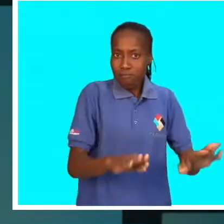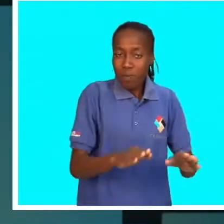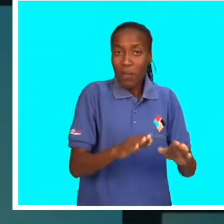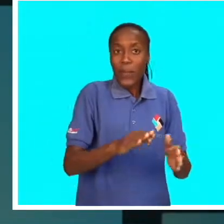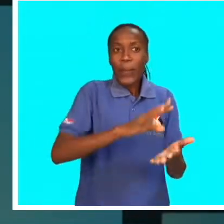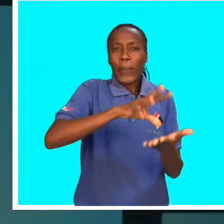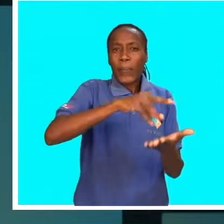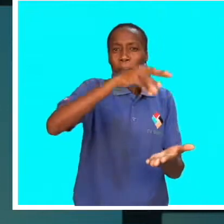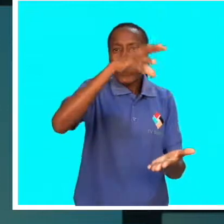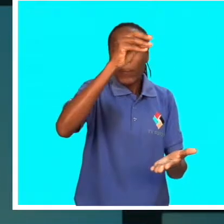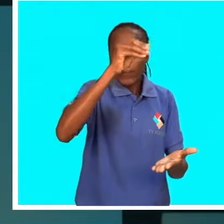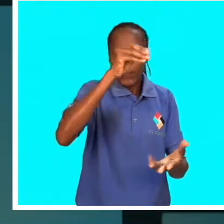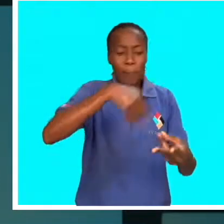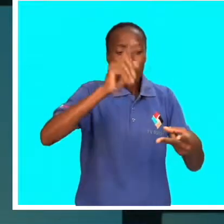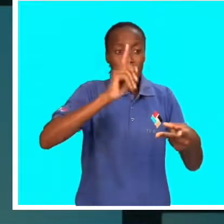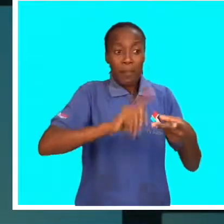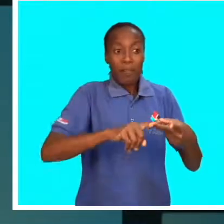não curamos Sida.